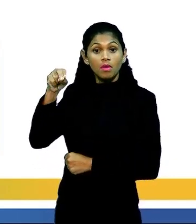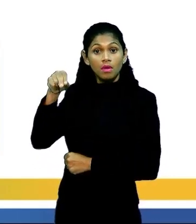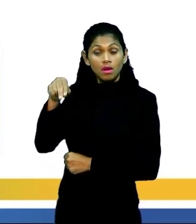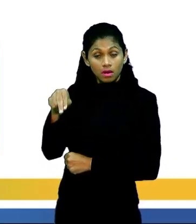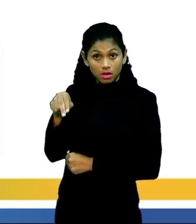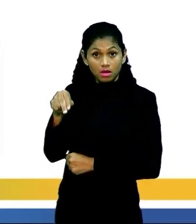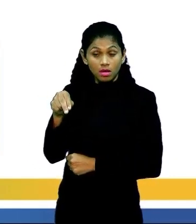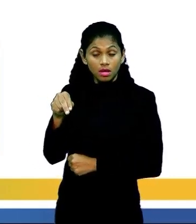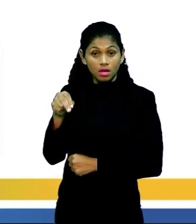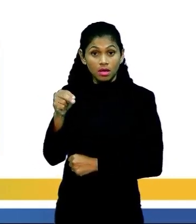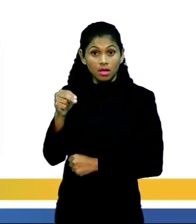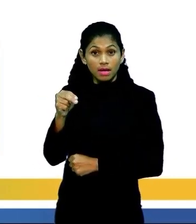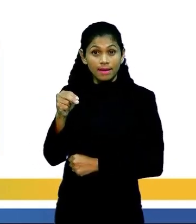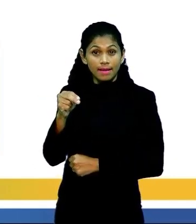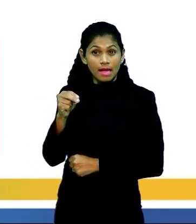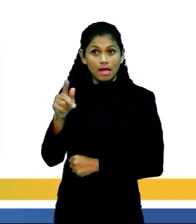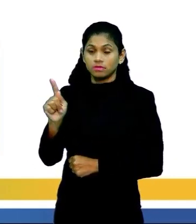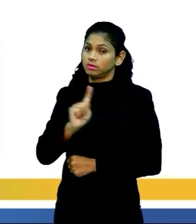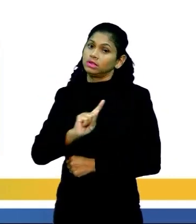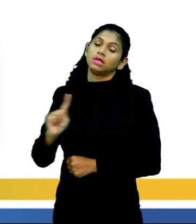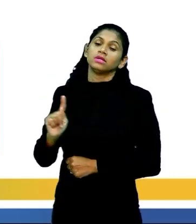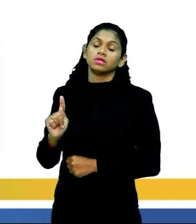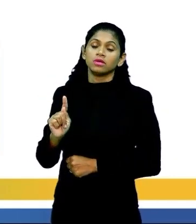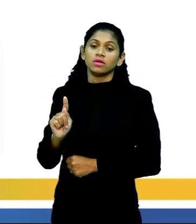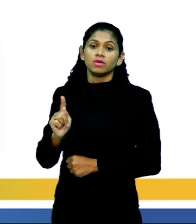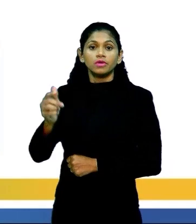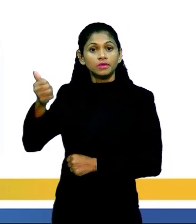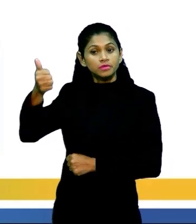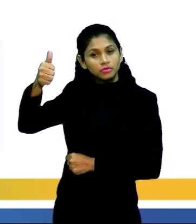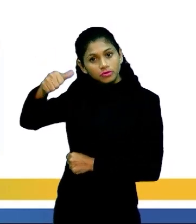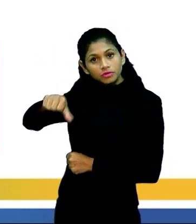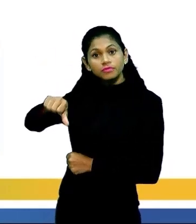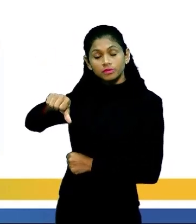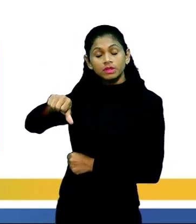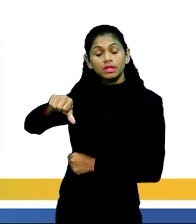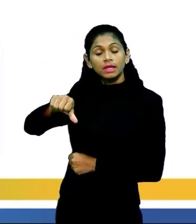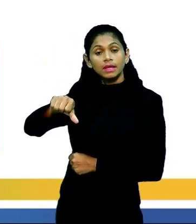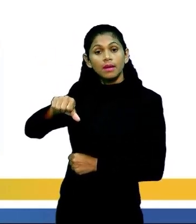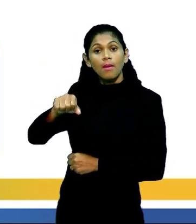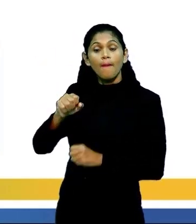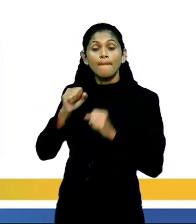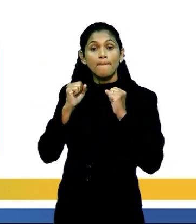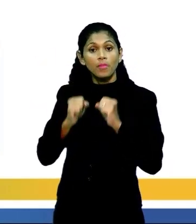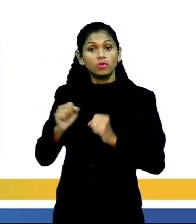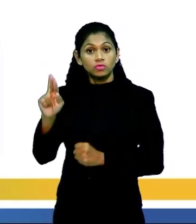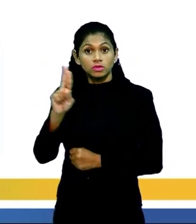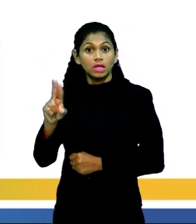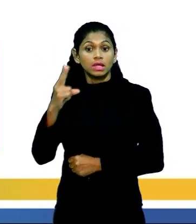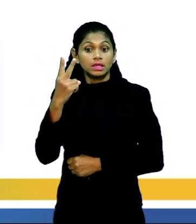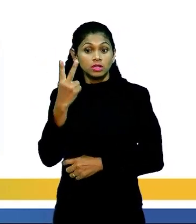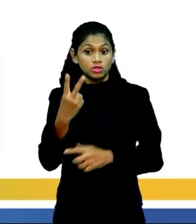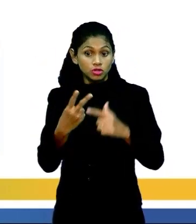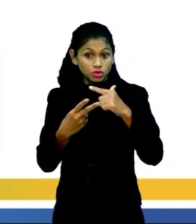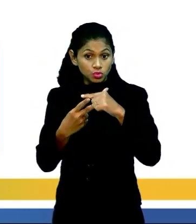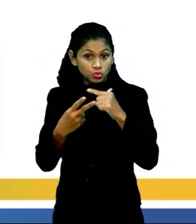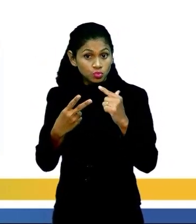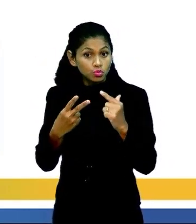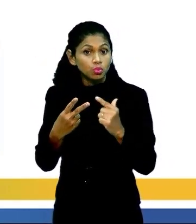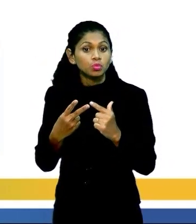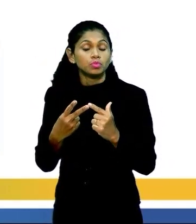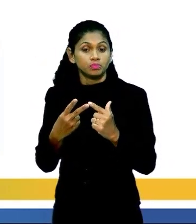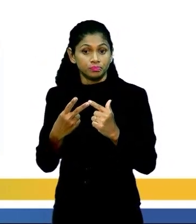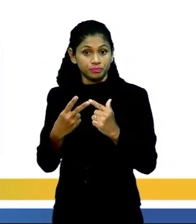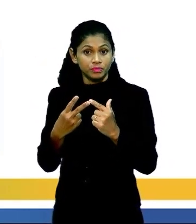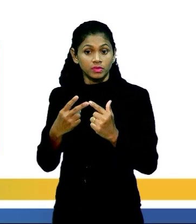de três maneiras. Can't, como é o caso que vocês estão vendo na conjugação aí dessa lista.